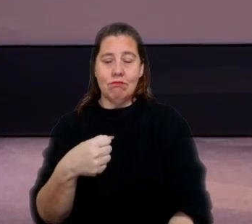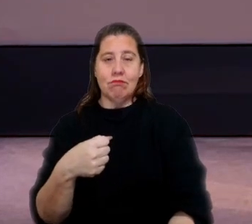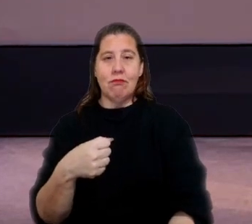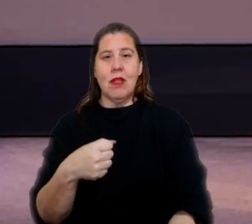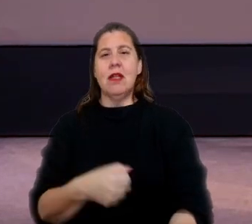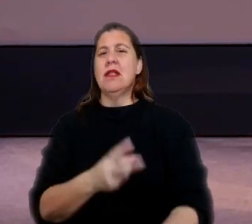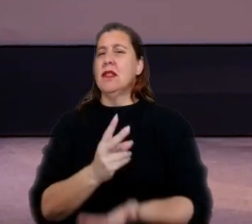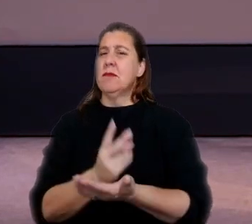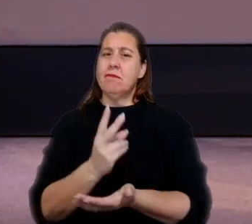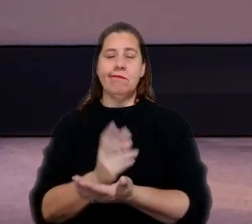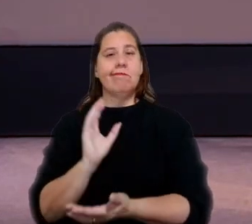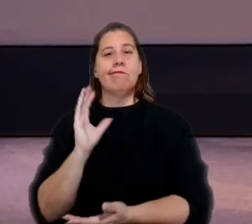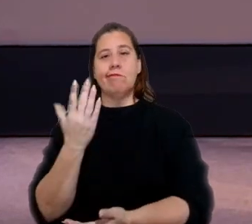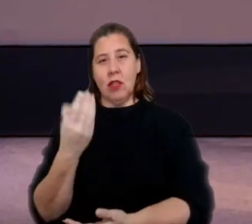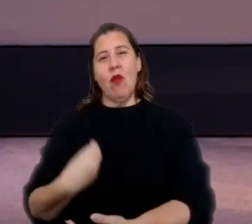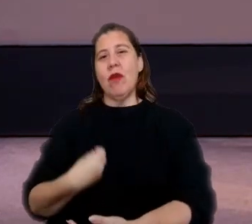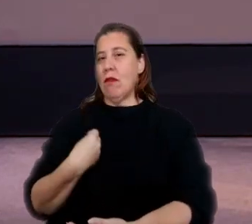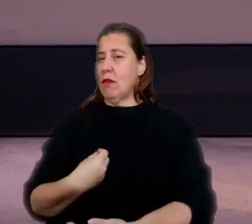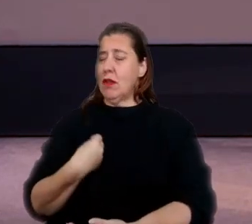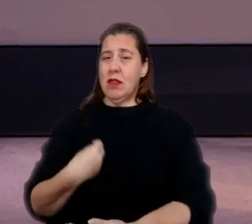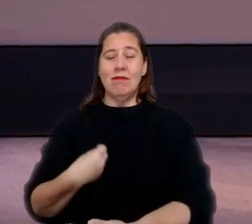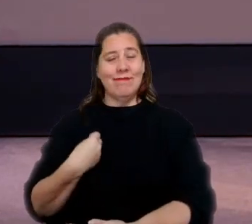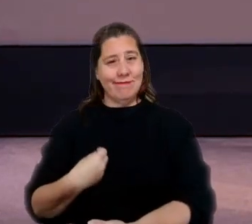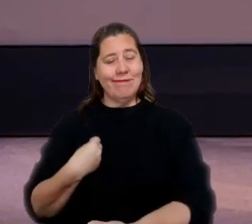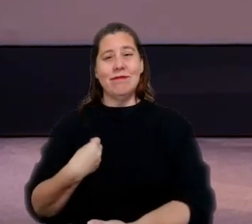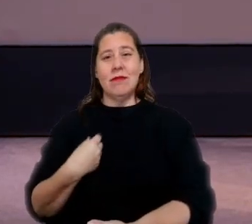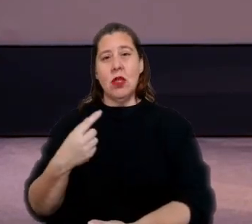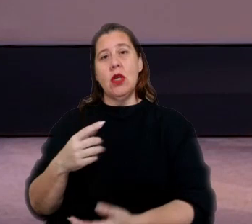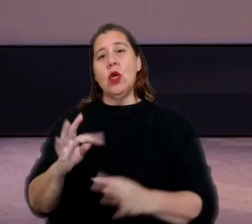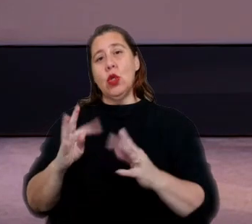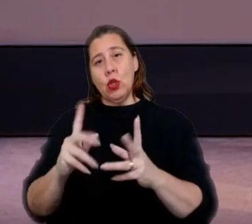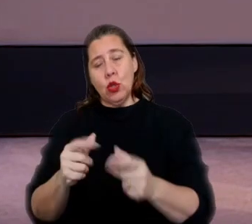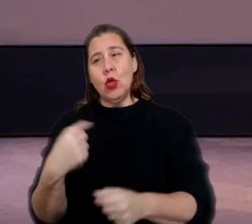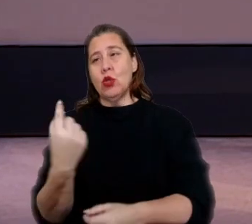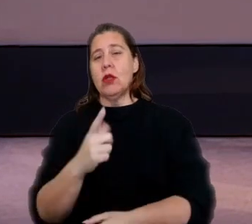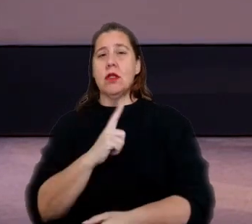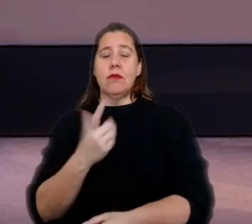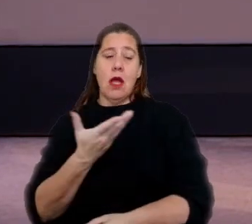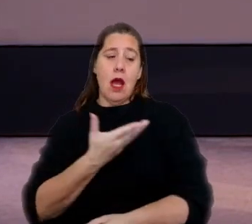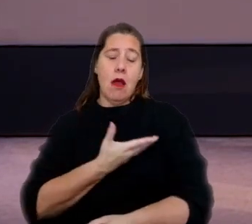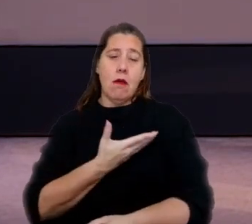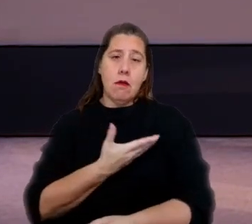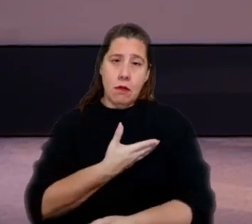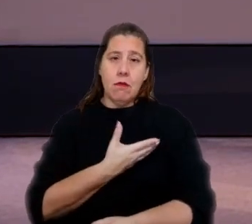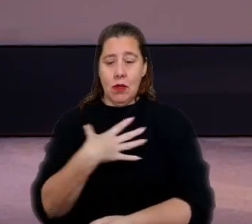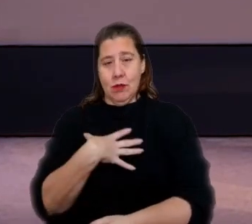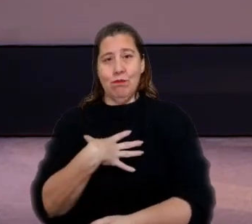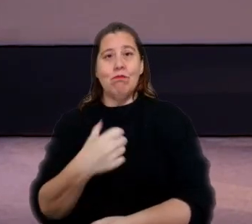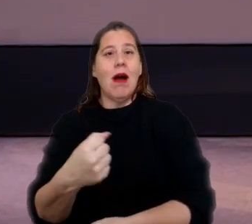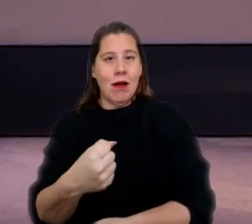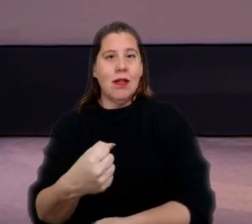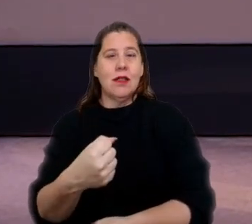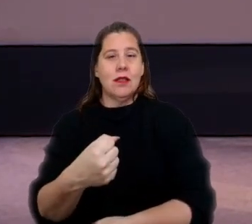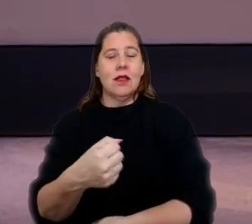frequente, muito mais frequente do que a gente imagina. Acredito que todos nós tivemos amigos que morreram, que se